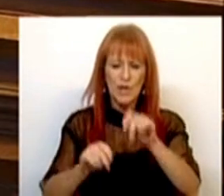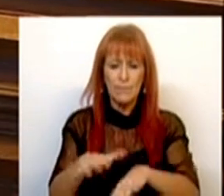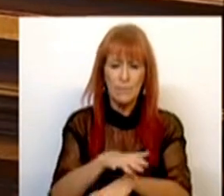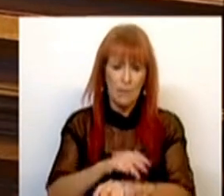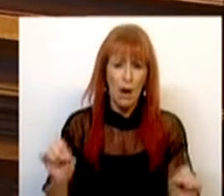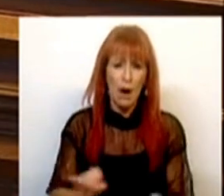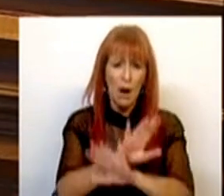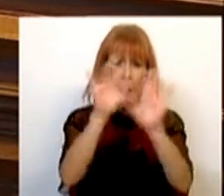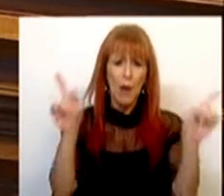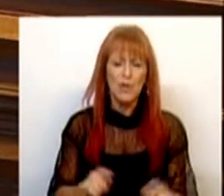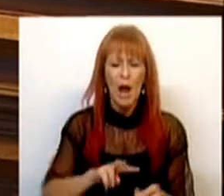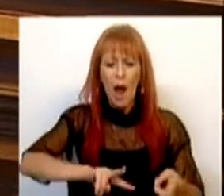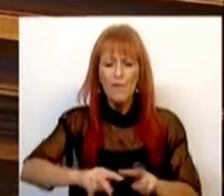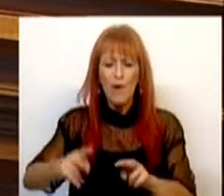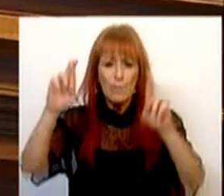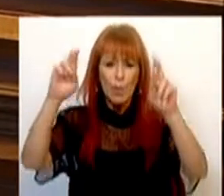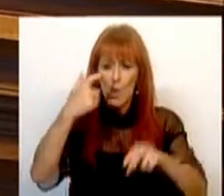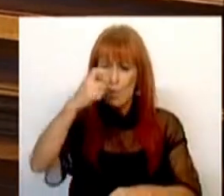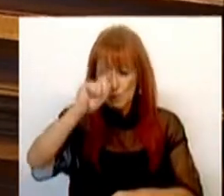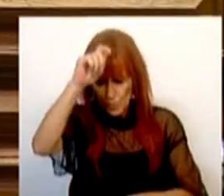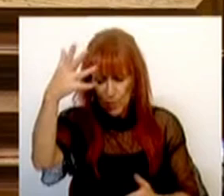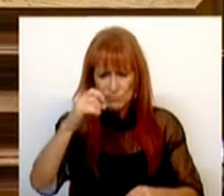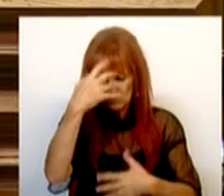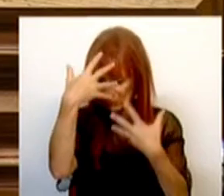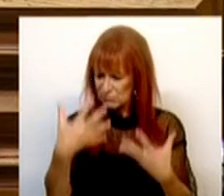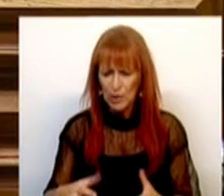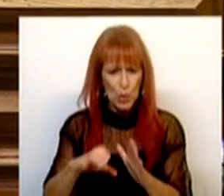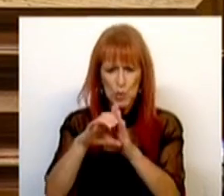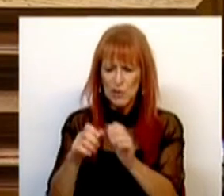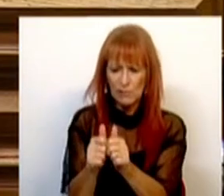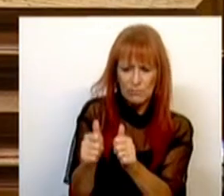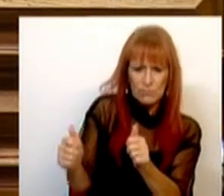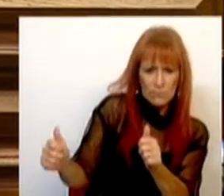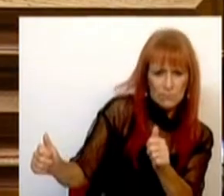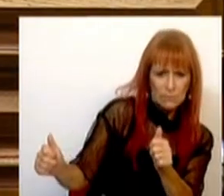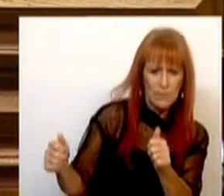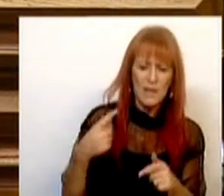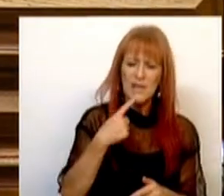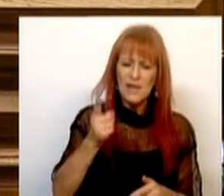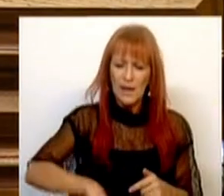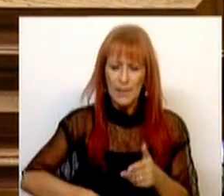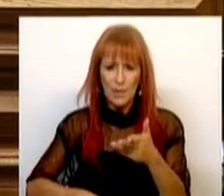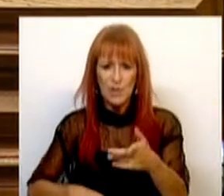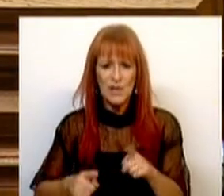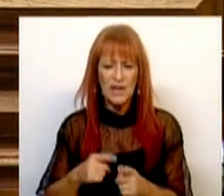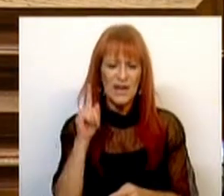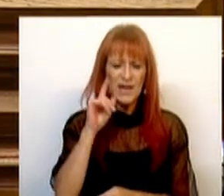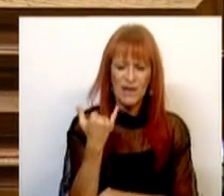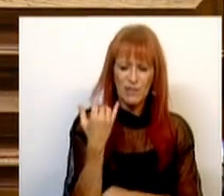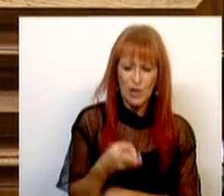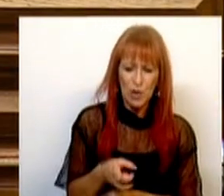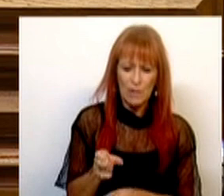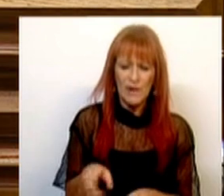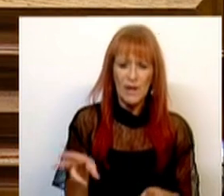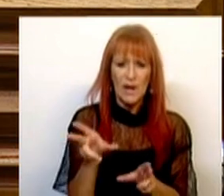claro que esta reforma tem um desígnio humanista e não nos espanta que o Chega se afaste dela. Mas também reafirmar aqui que dia 29 esta nova